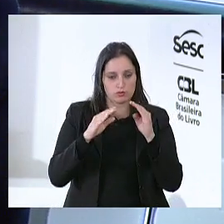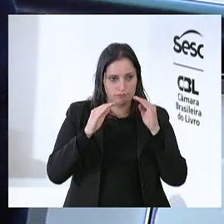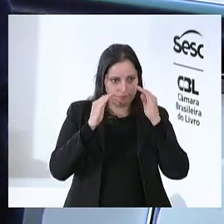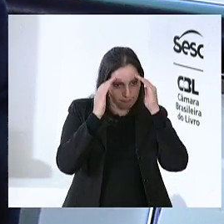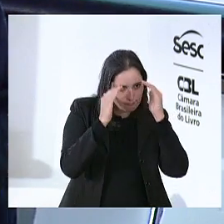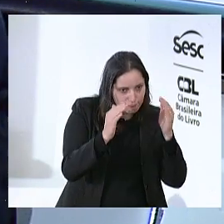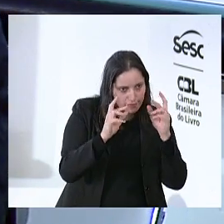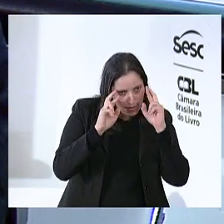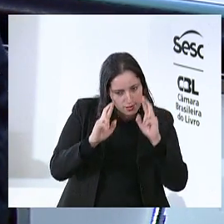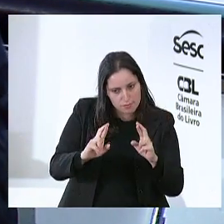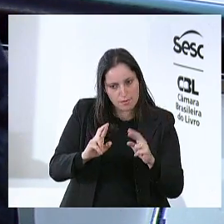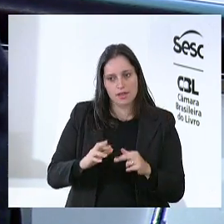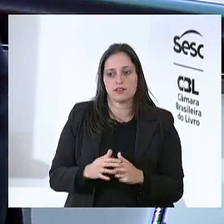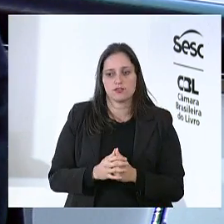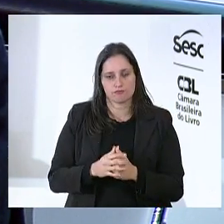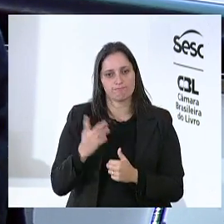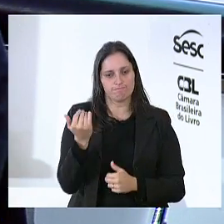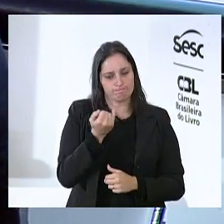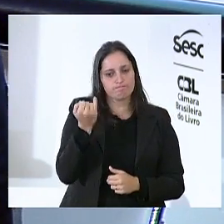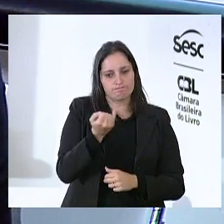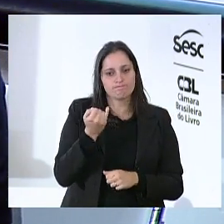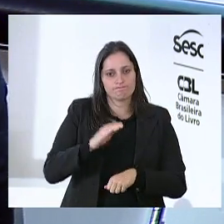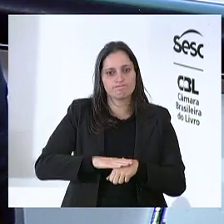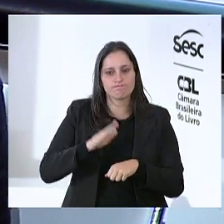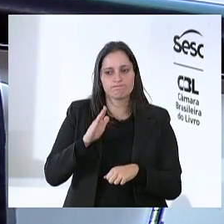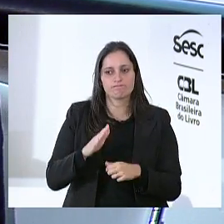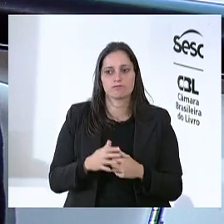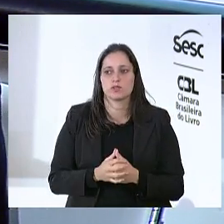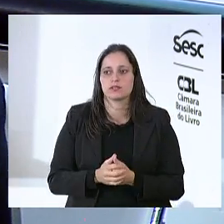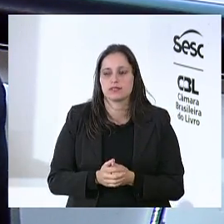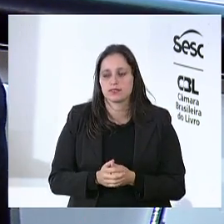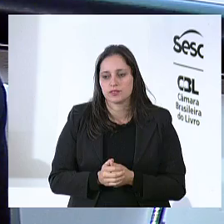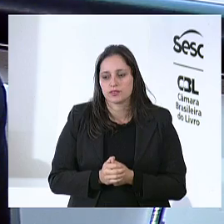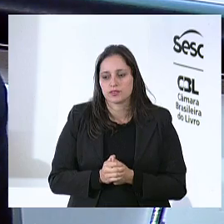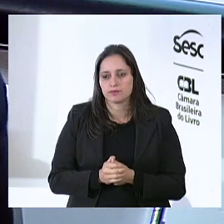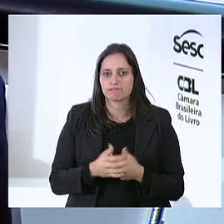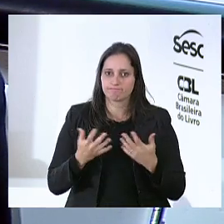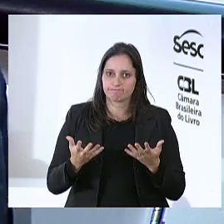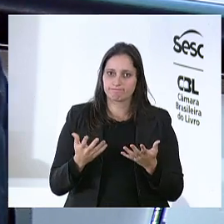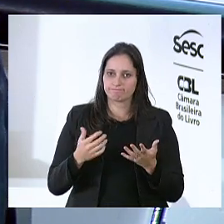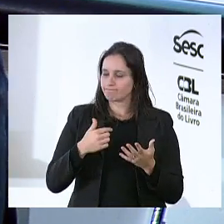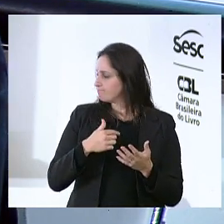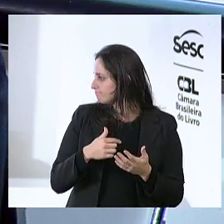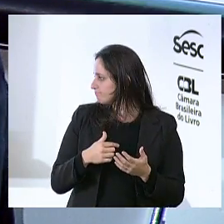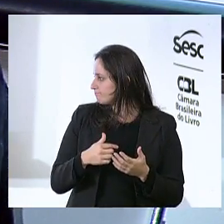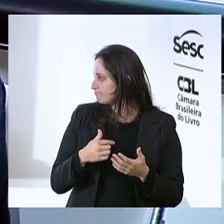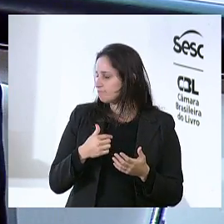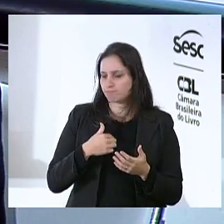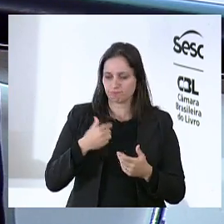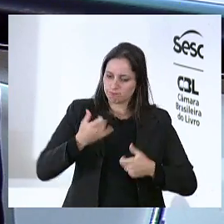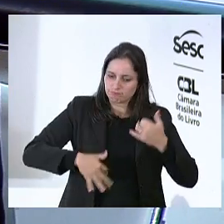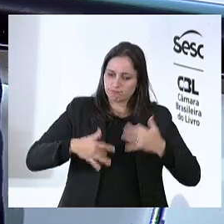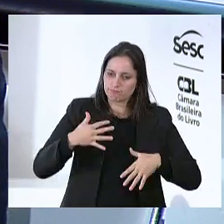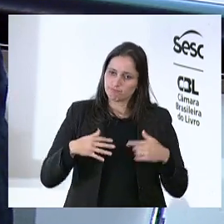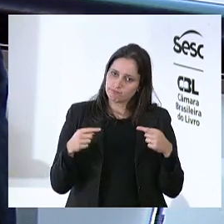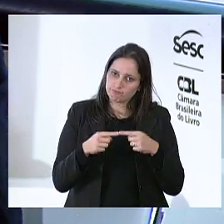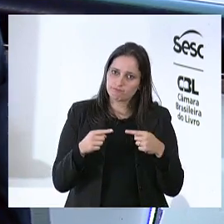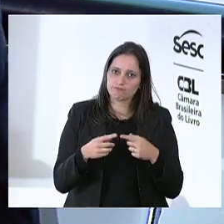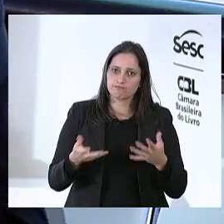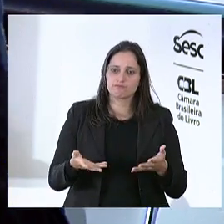também, né? Isso é muito importante. E é isso. É o camponês que diz assim, eu não